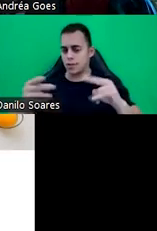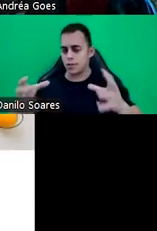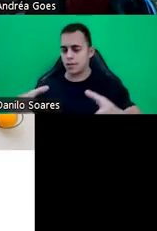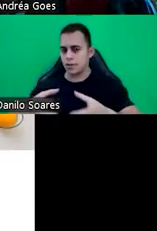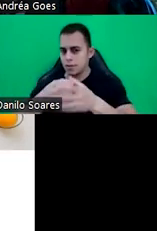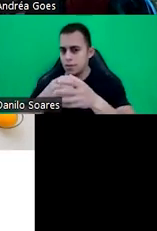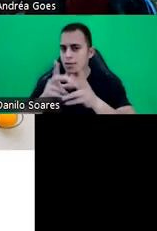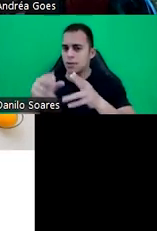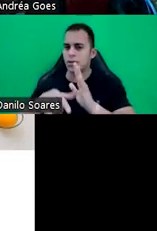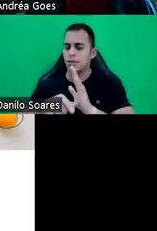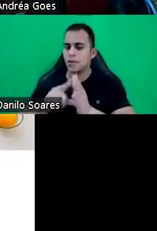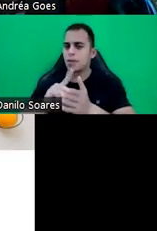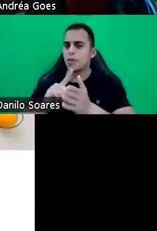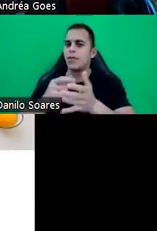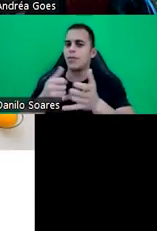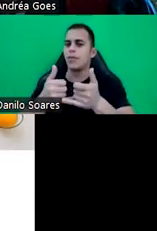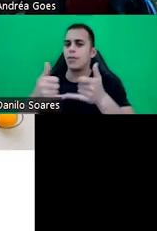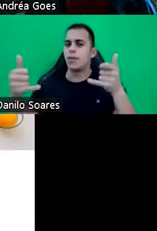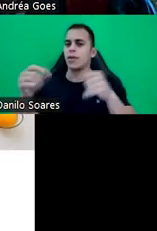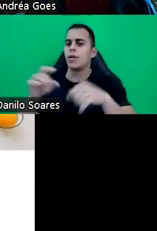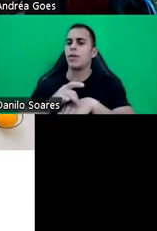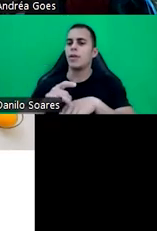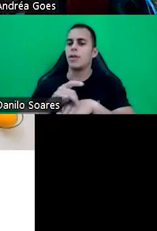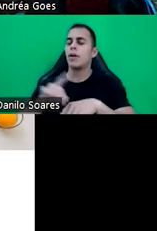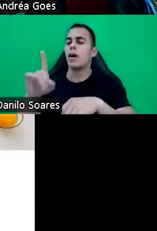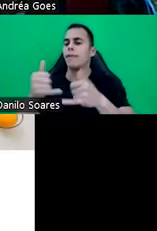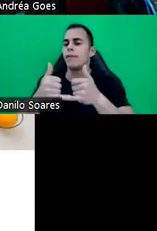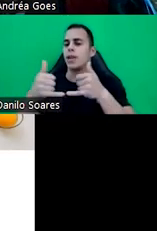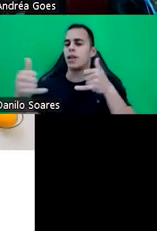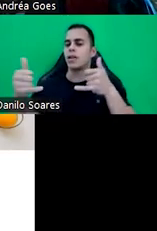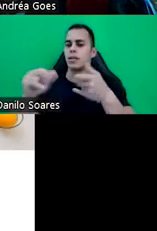onde esse fio preto representa o fio de DNA,